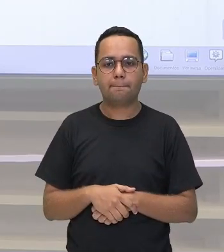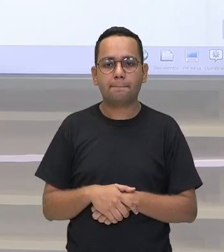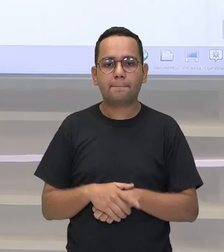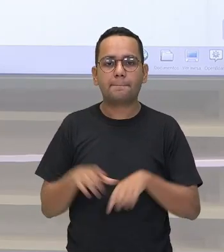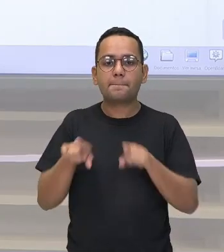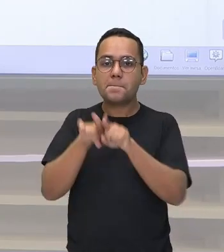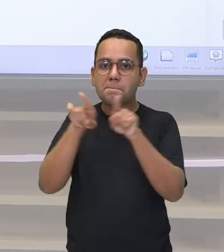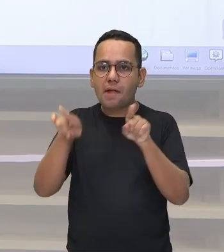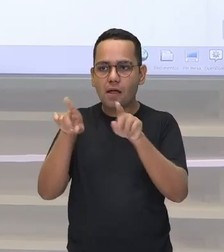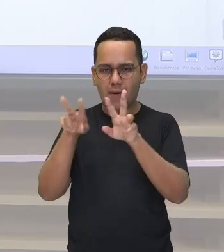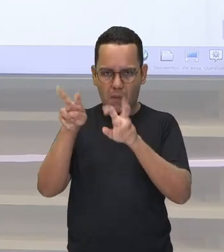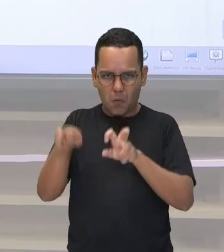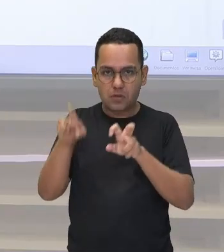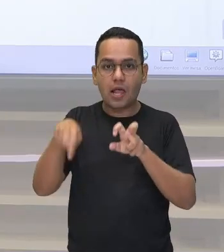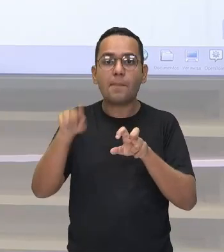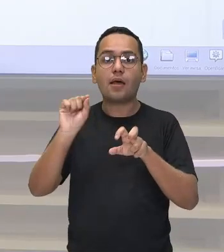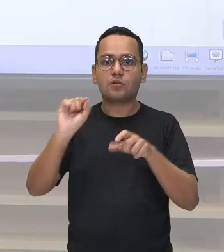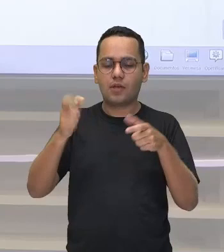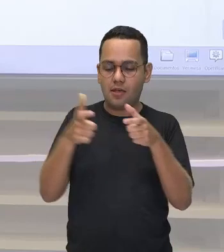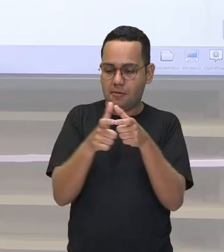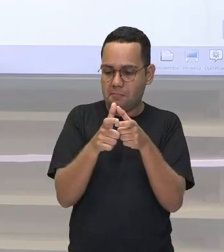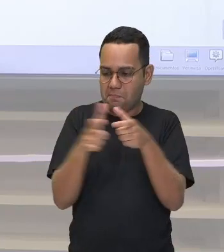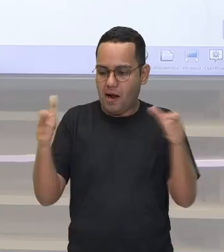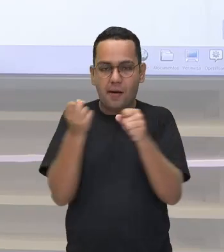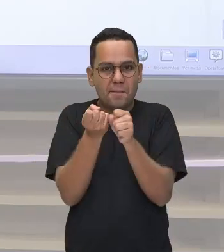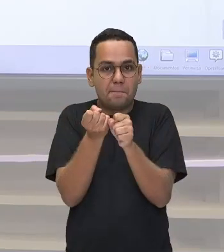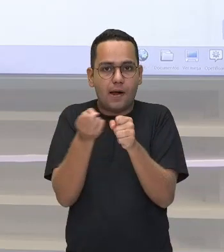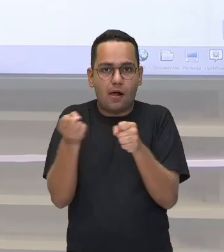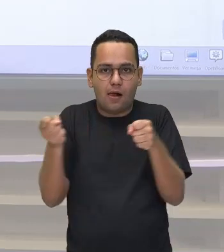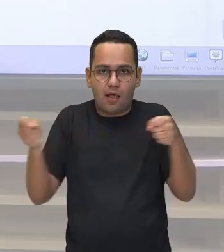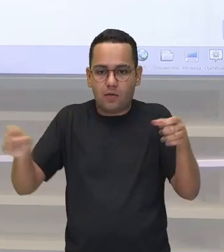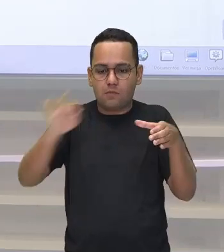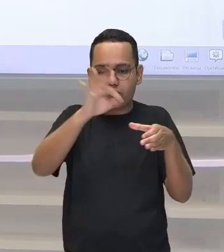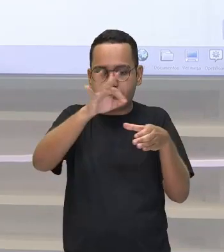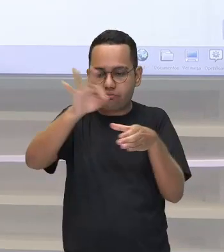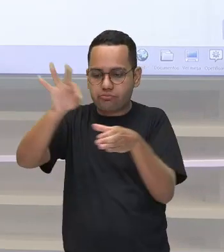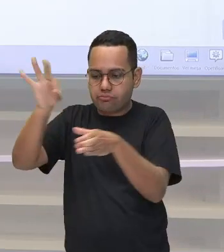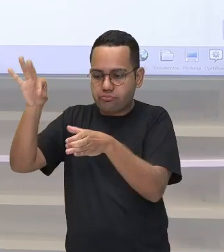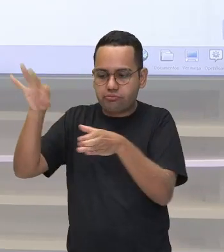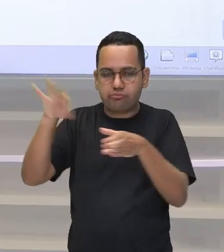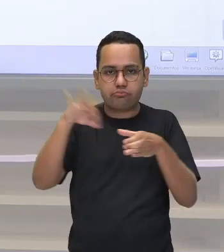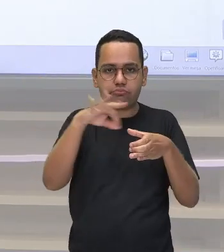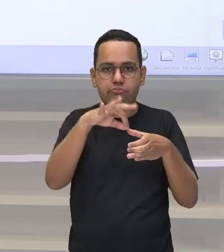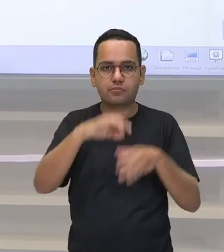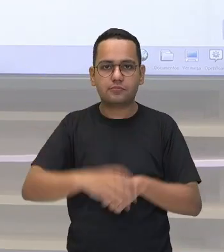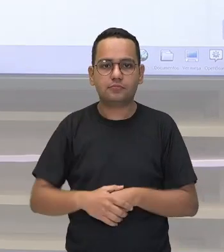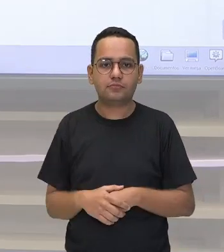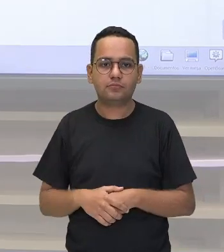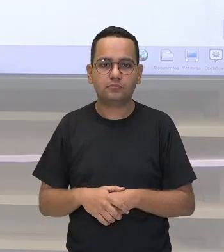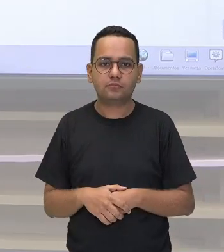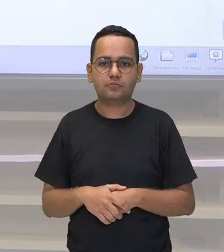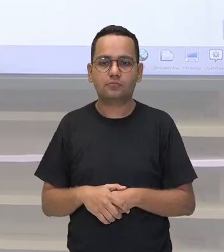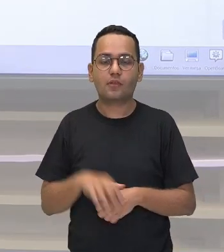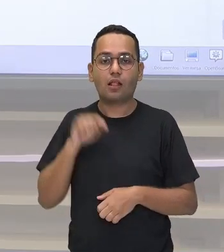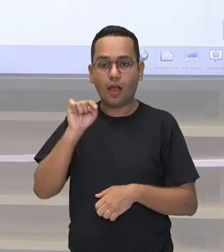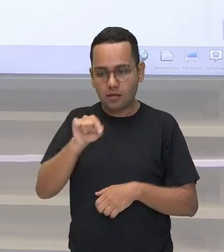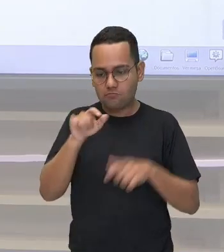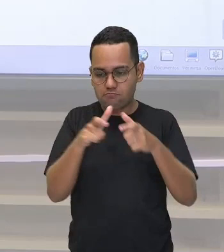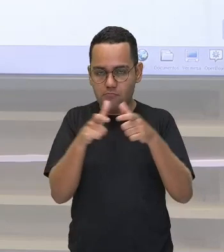de agricultura em escala, em grande escala. E essa agricultura em grande escala vai sim